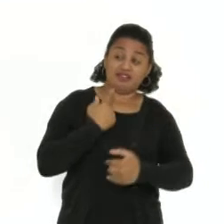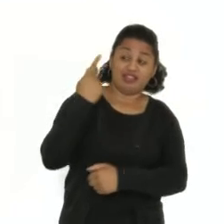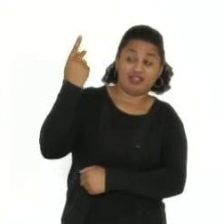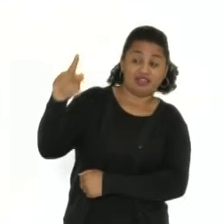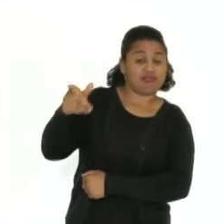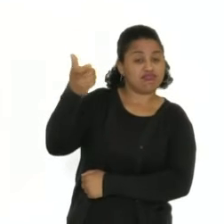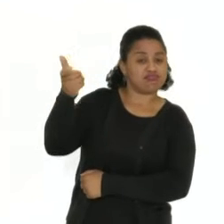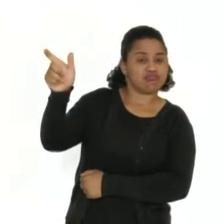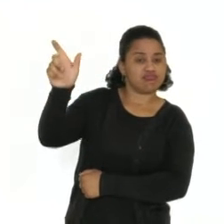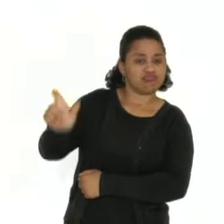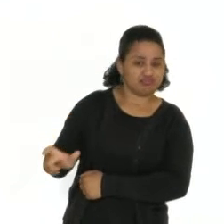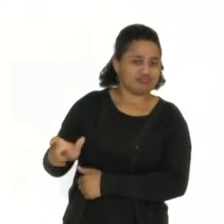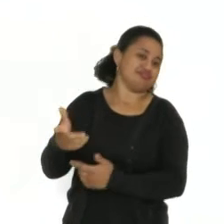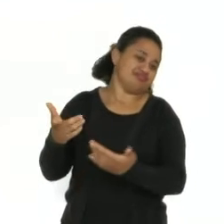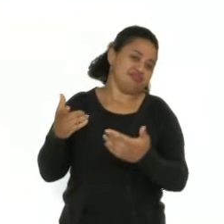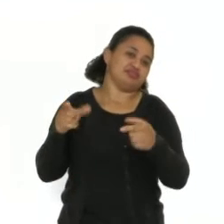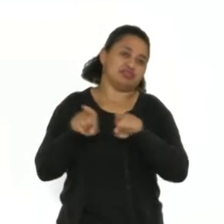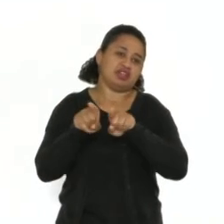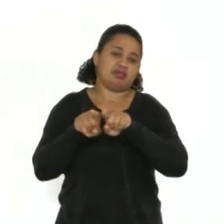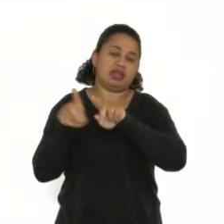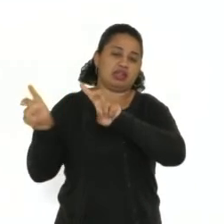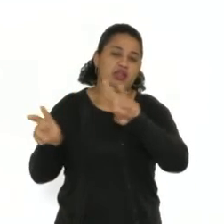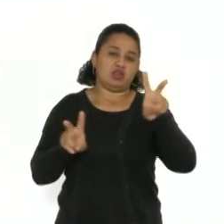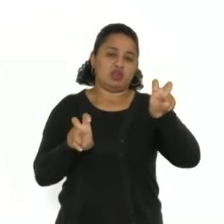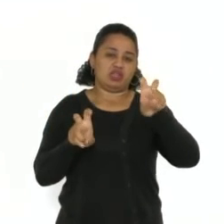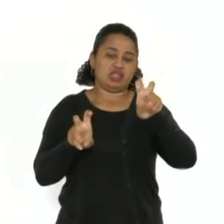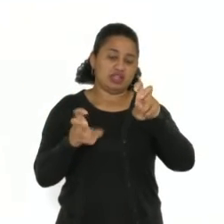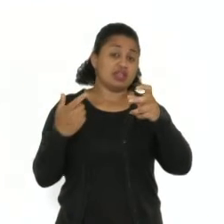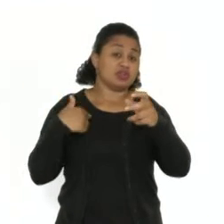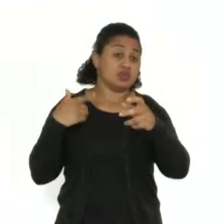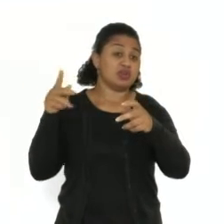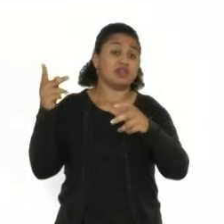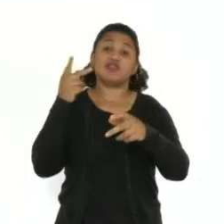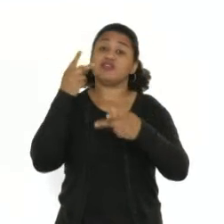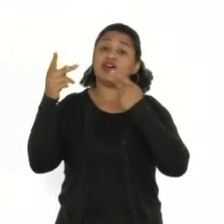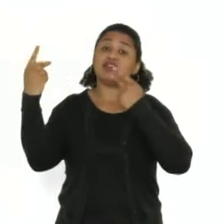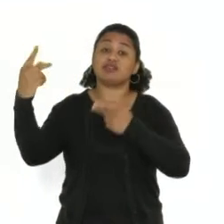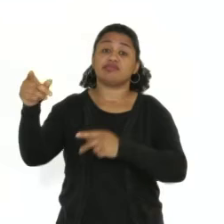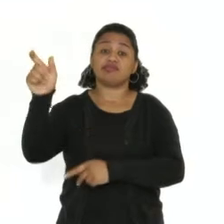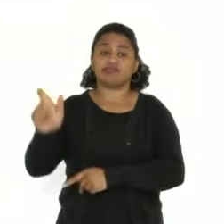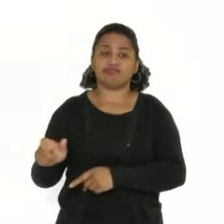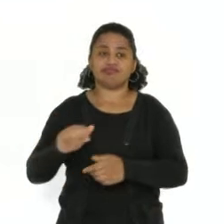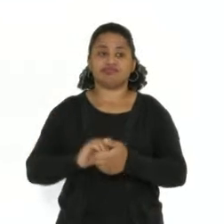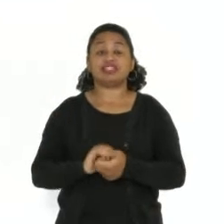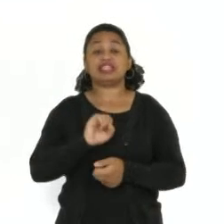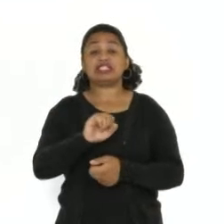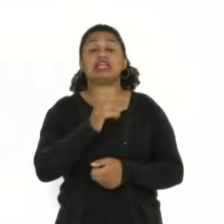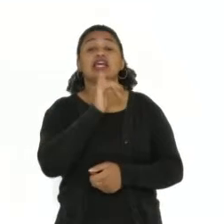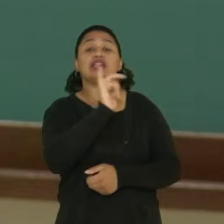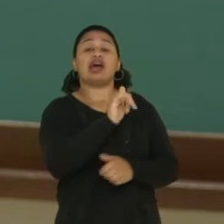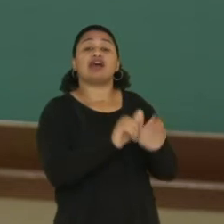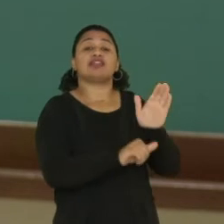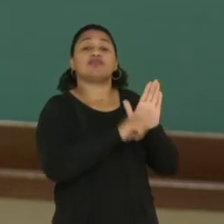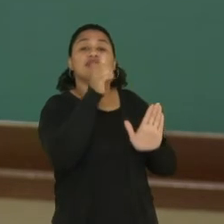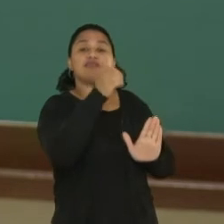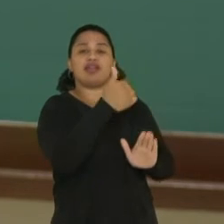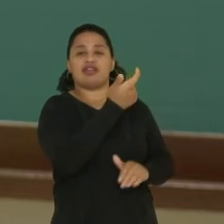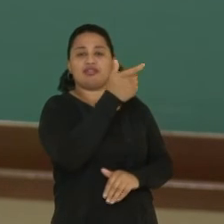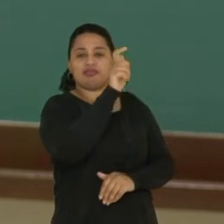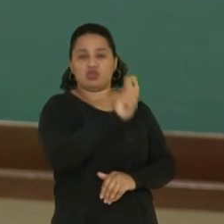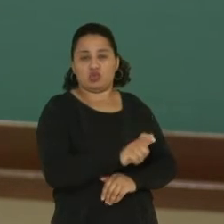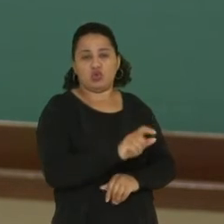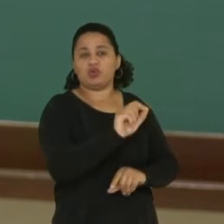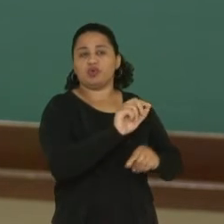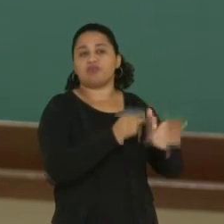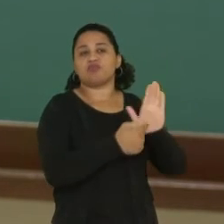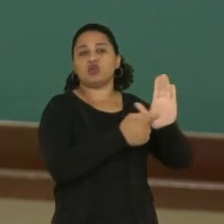pessoa, incluindo, inclusive, citações do biografado. Se for narrado em primeira pessoa, o que demonstra?